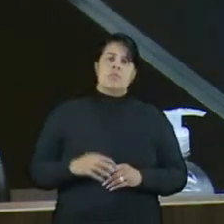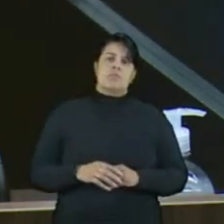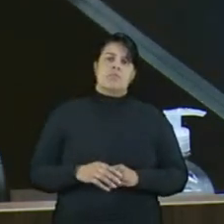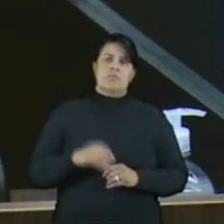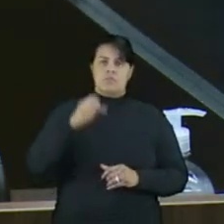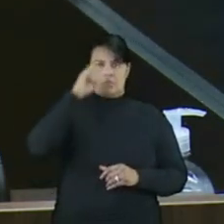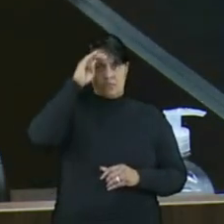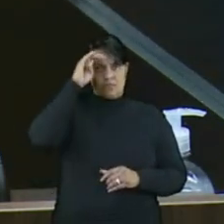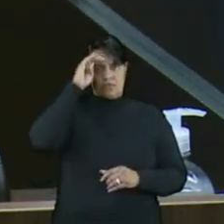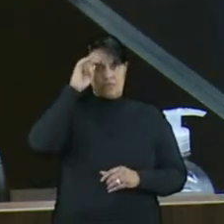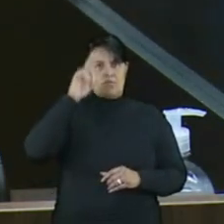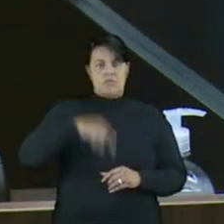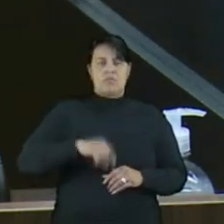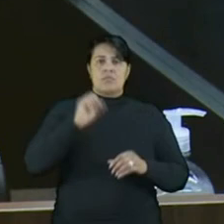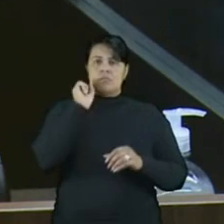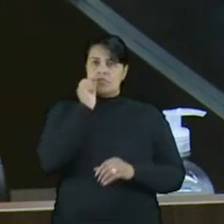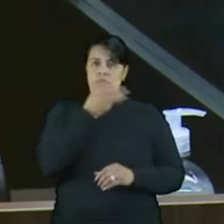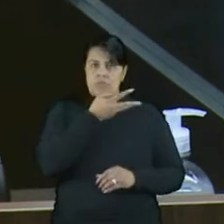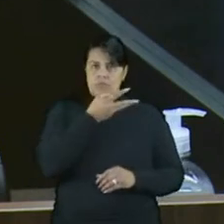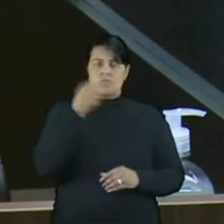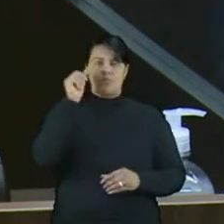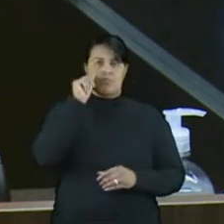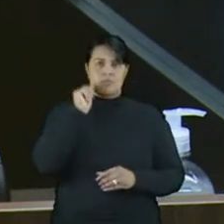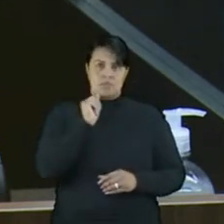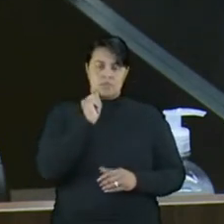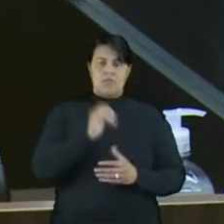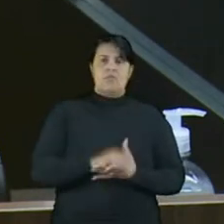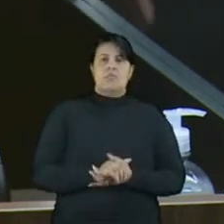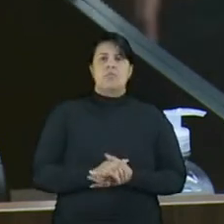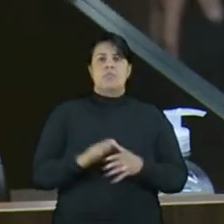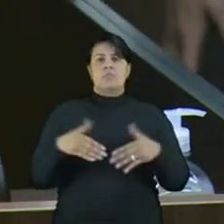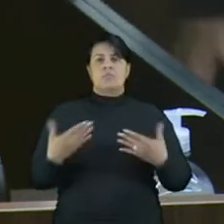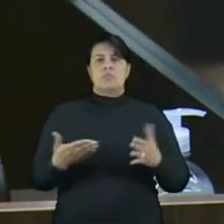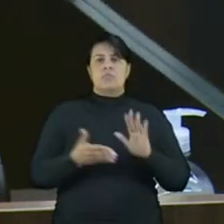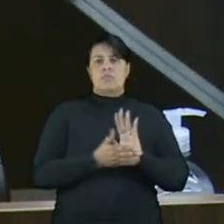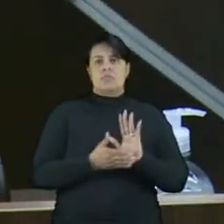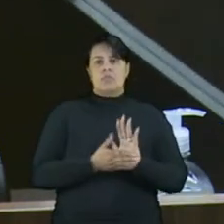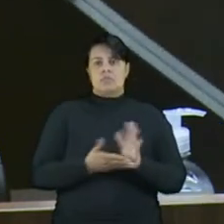Benjamin, ministro Benquerer, ministro André. É a proposta que eu trago nessa tarde.